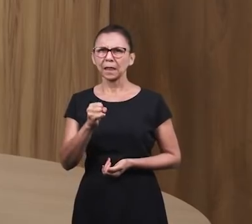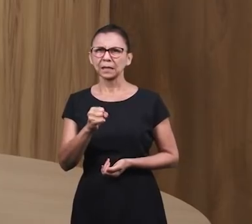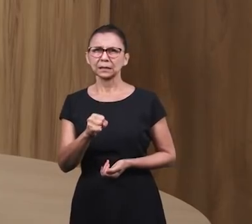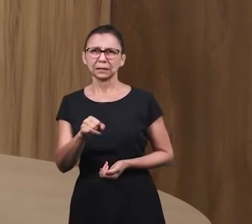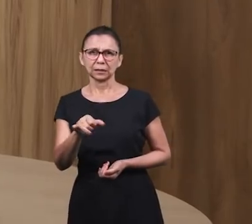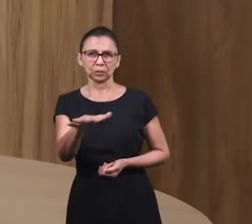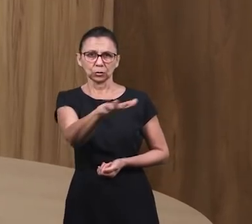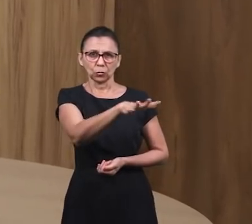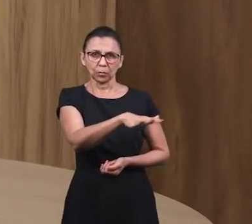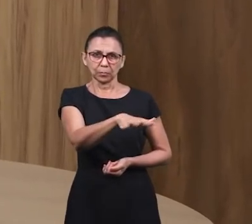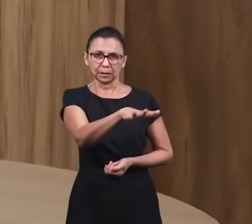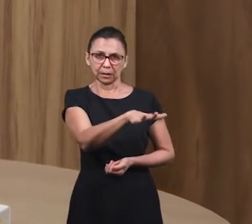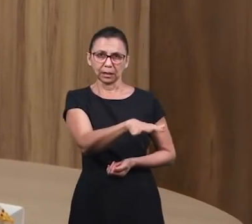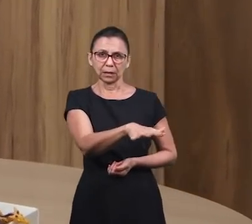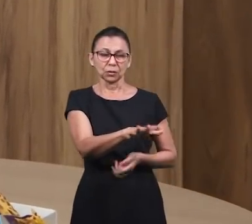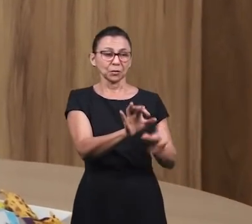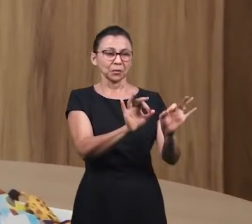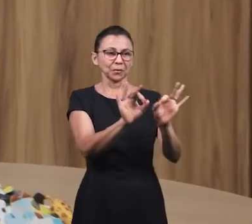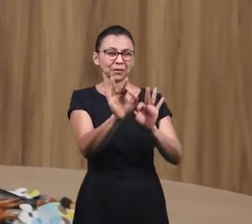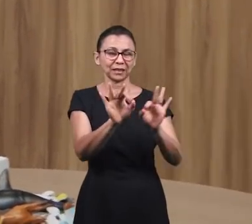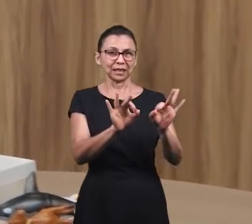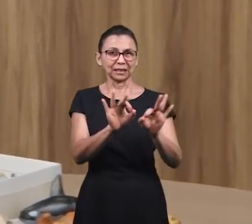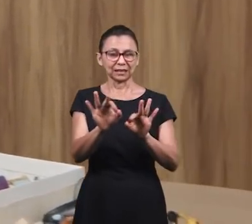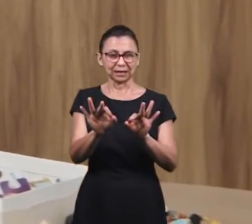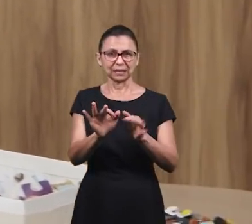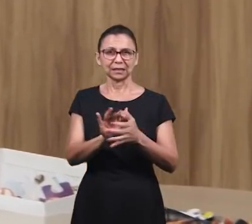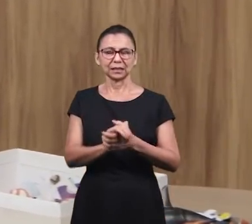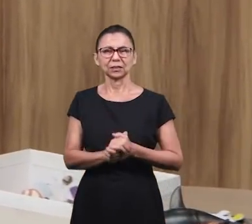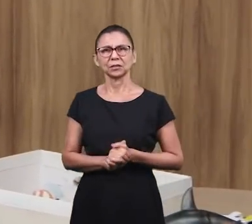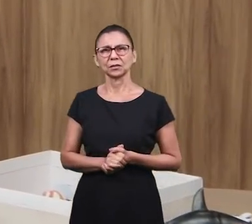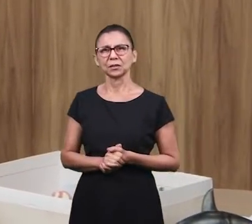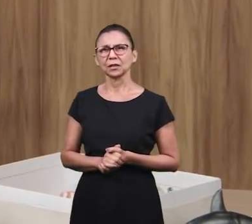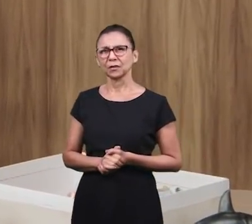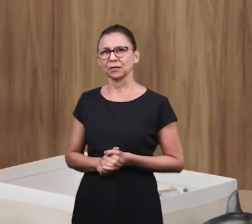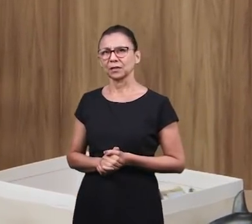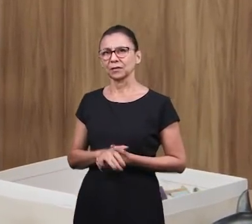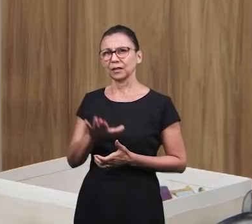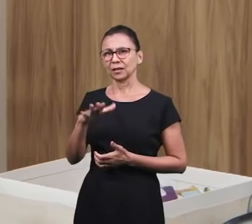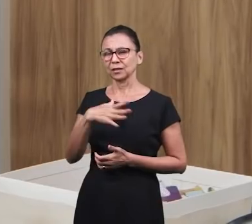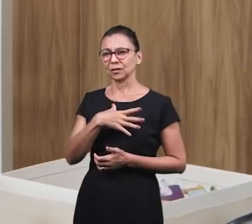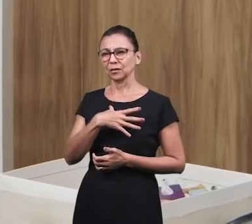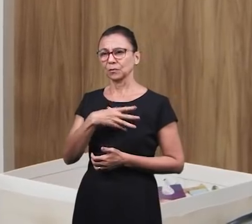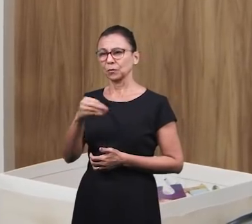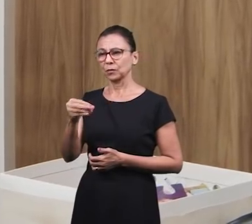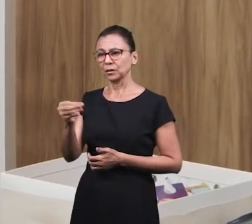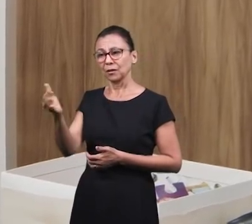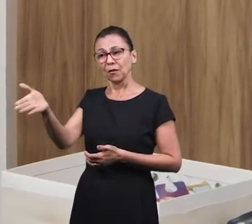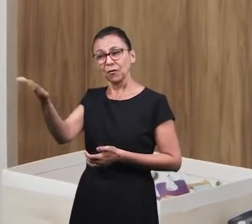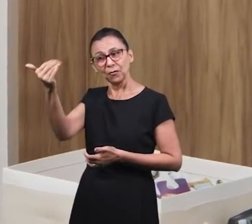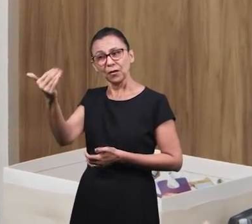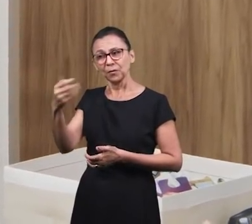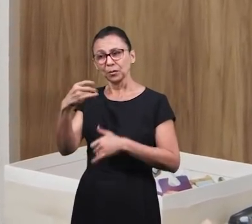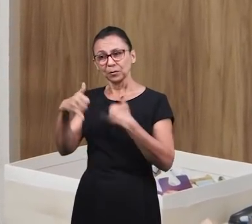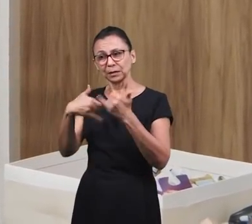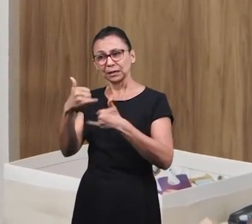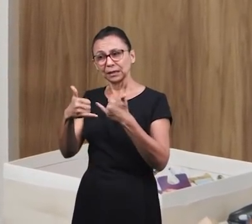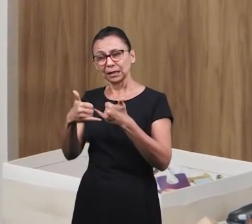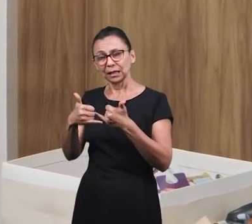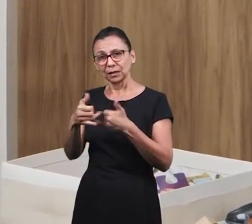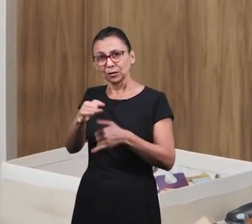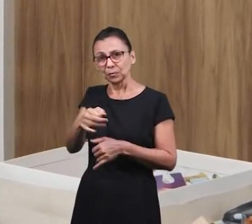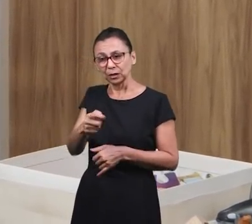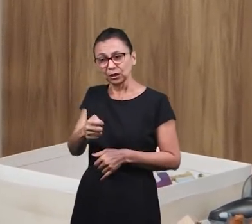estiver organizado, você vai pedir ao seu filho para: vamos brincar de bolinhas de gude? Então vá, pegue as